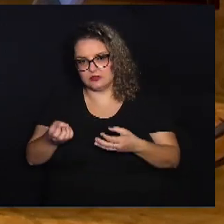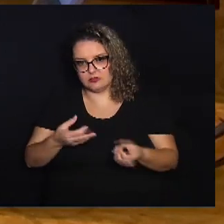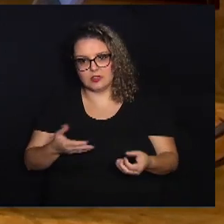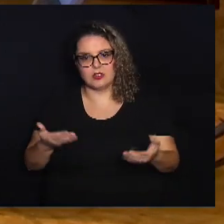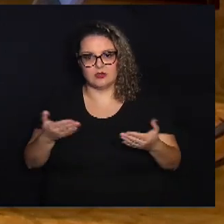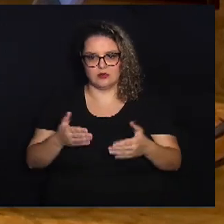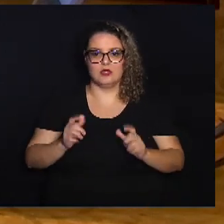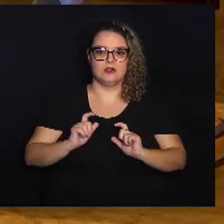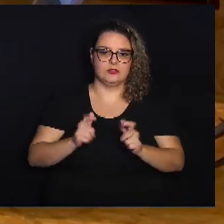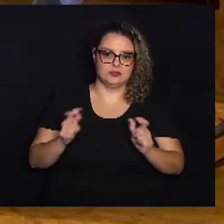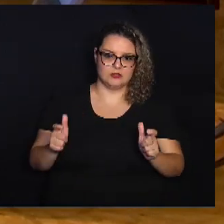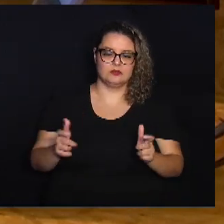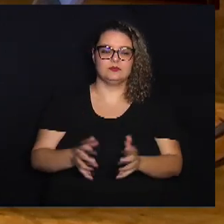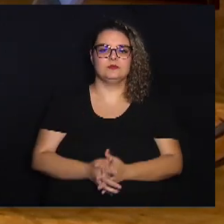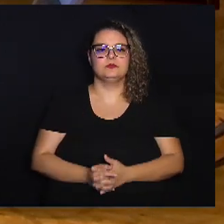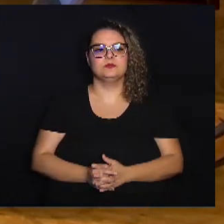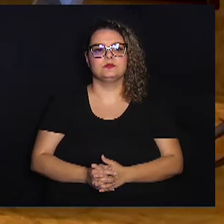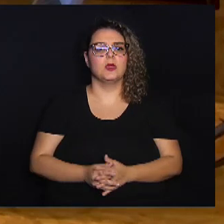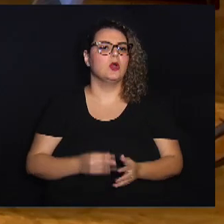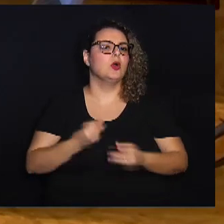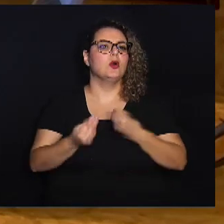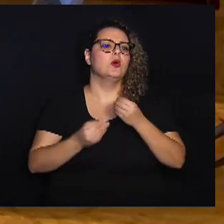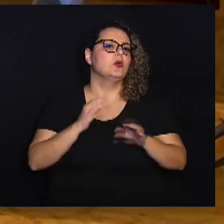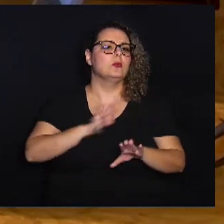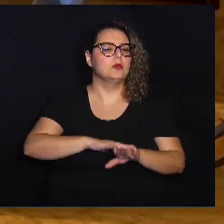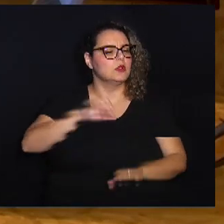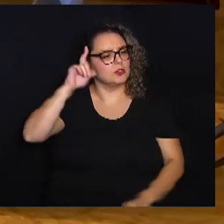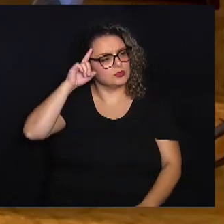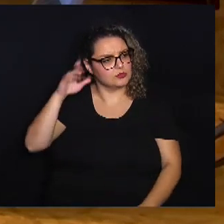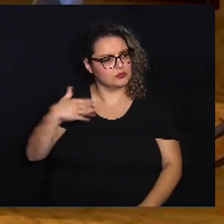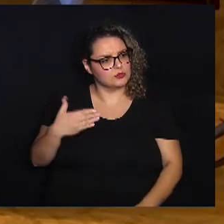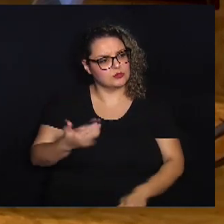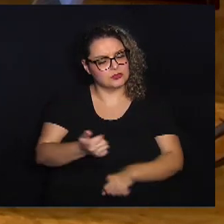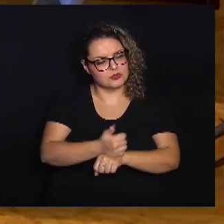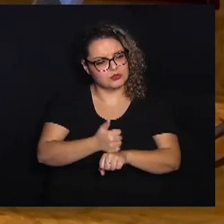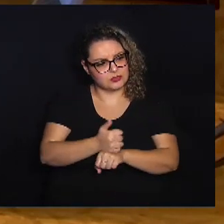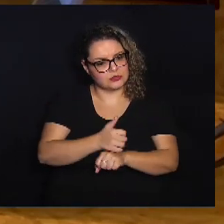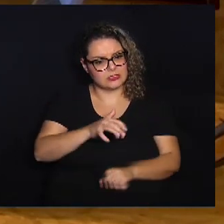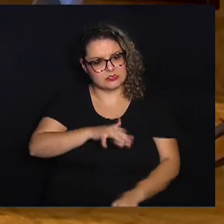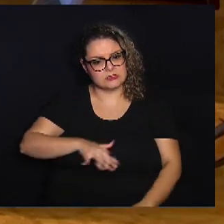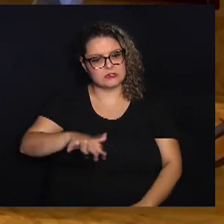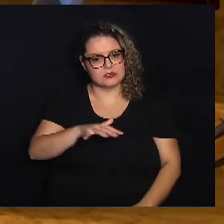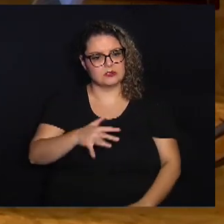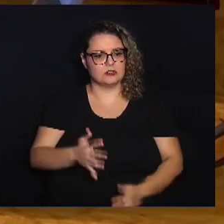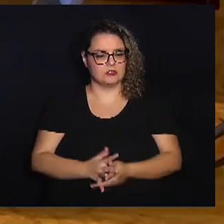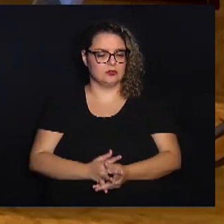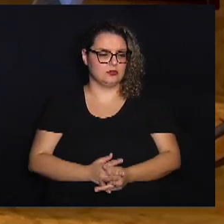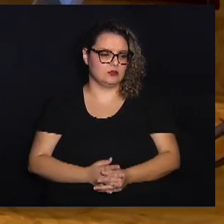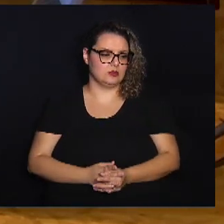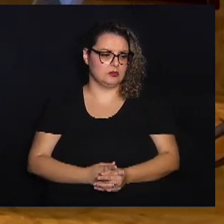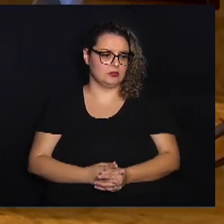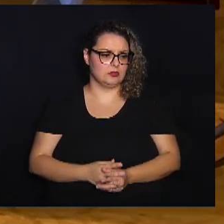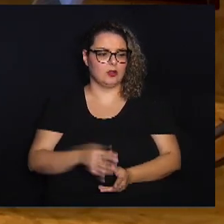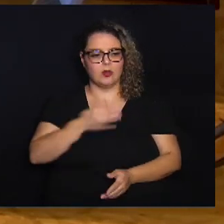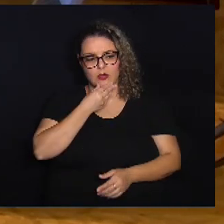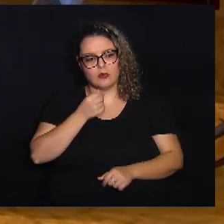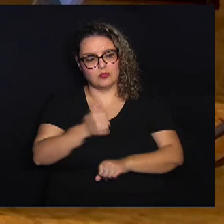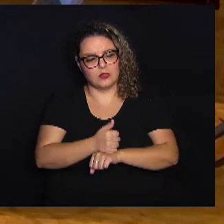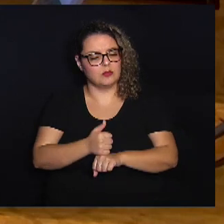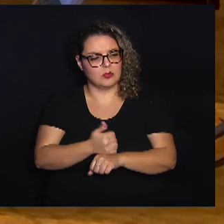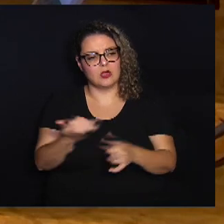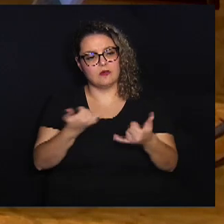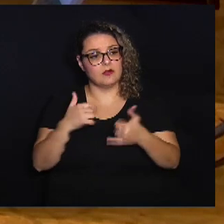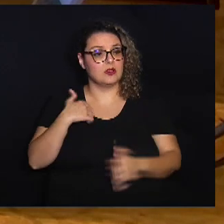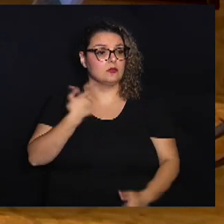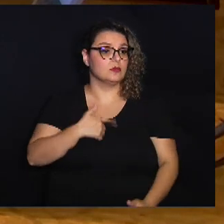está crescendo muito, né? Como funciona o dia a dia de uma profissional dessa área, de um profissional dessa área? Enfim, conta pra